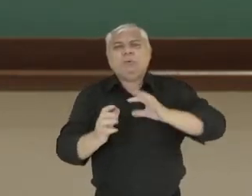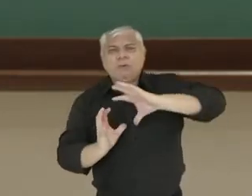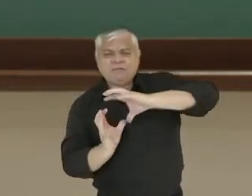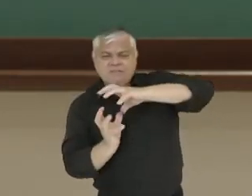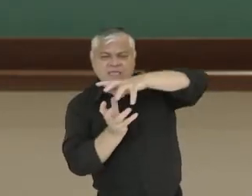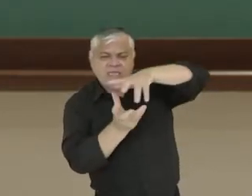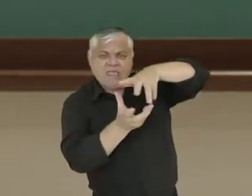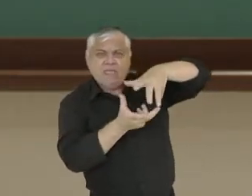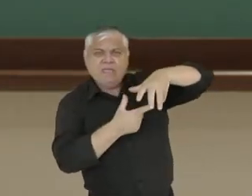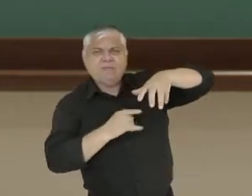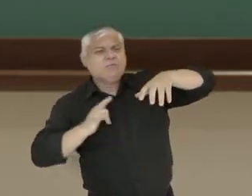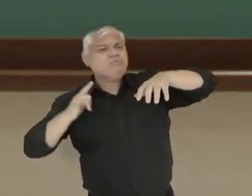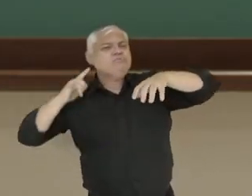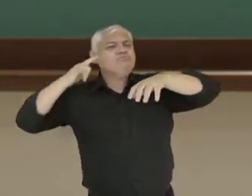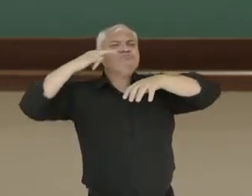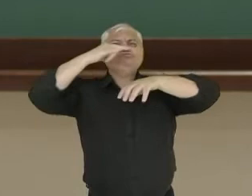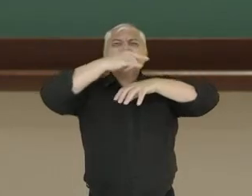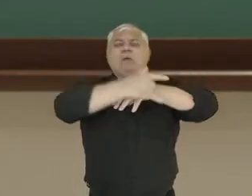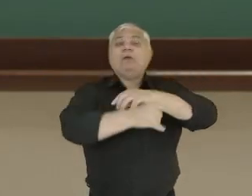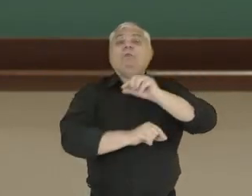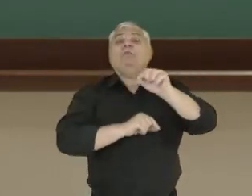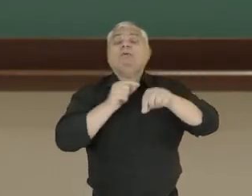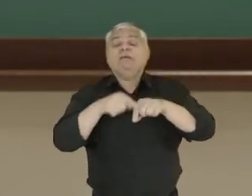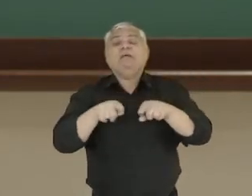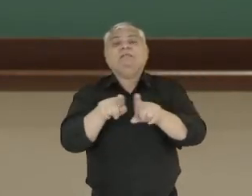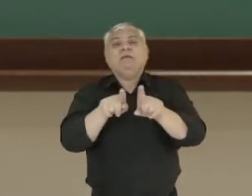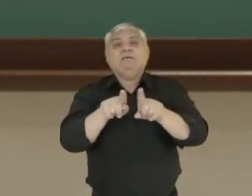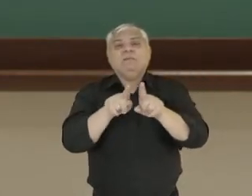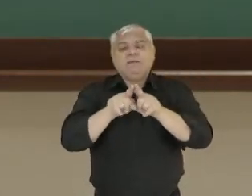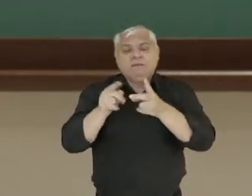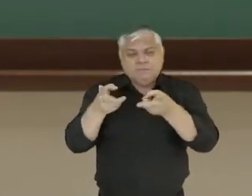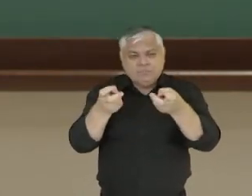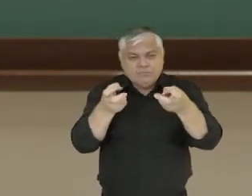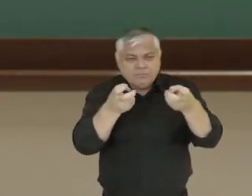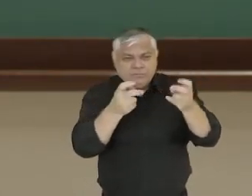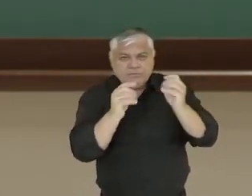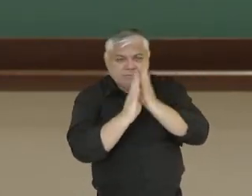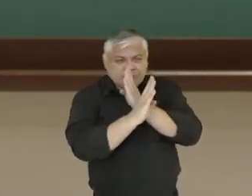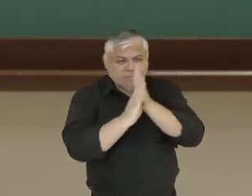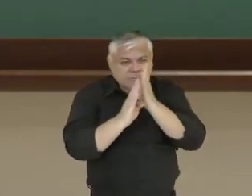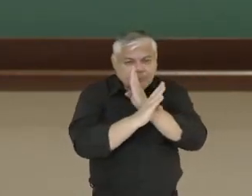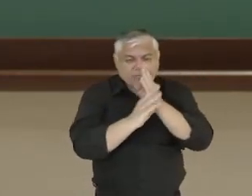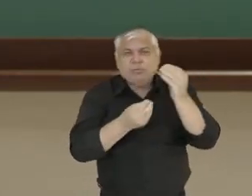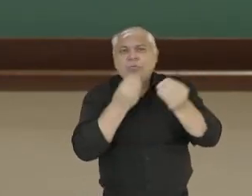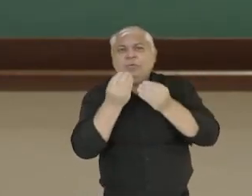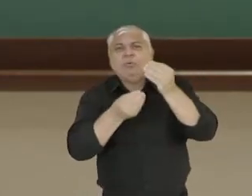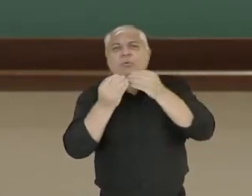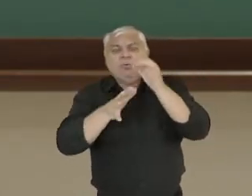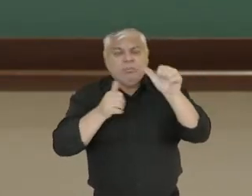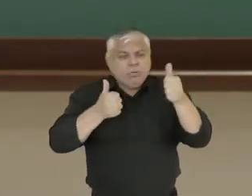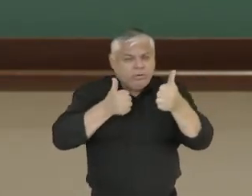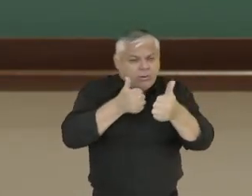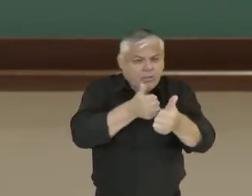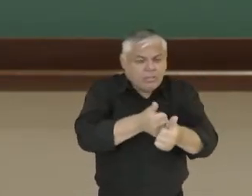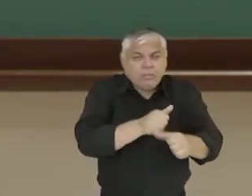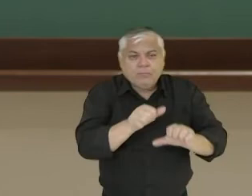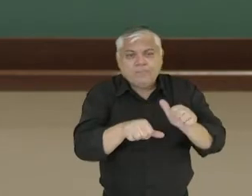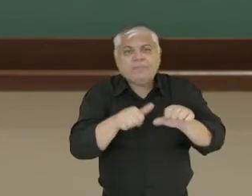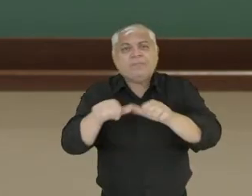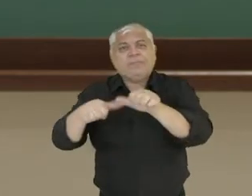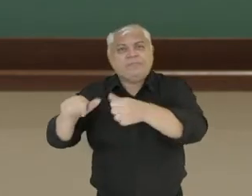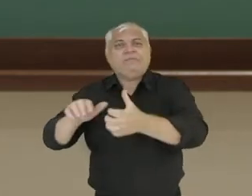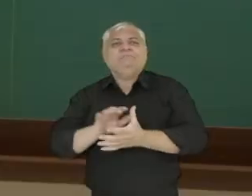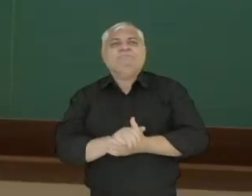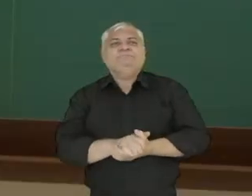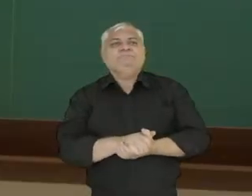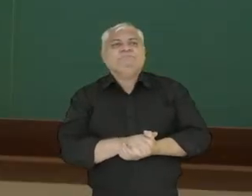planeta, mais especificamente ali no caso, monitorarmos como ocorreram as transformações ao longo do tempo. Então dá uma olhada aqui,